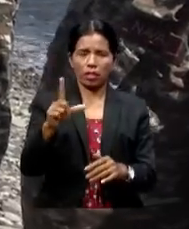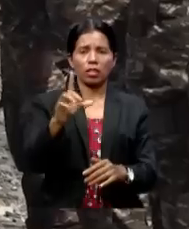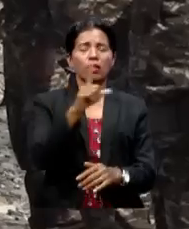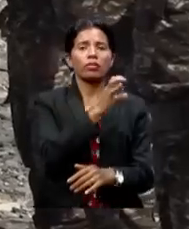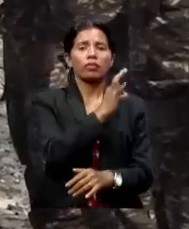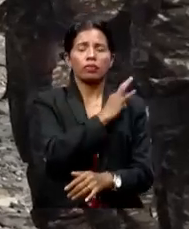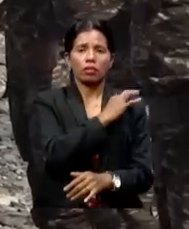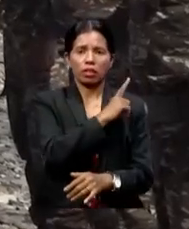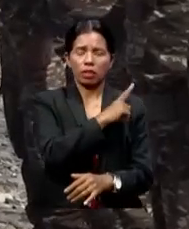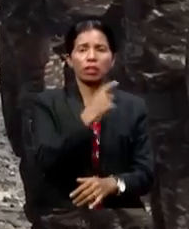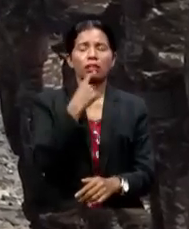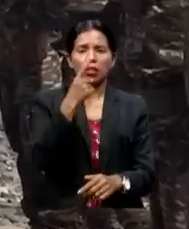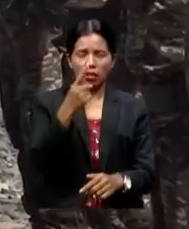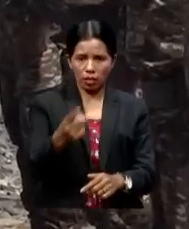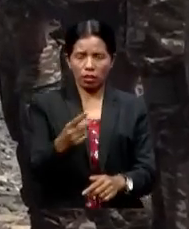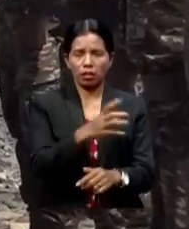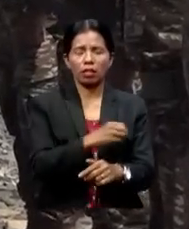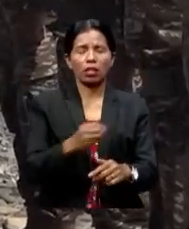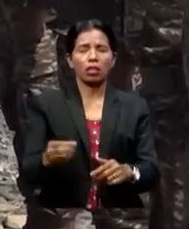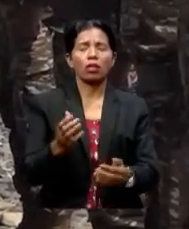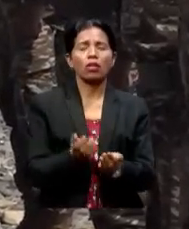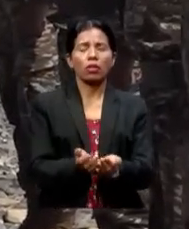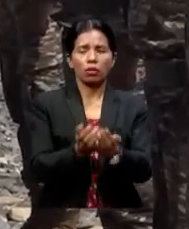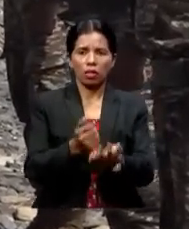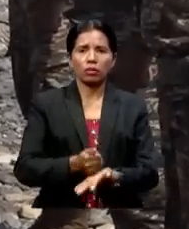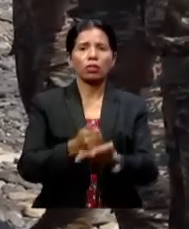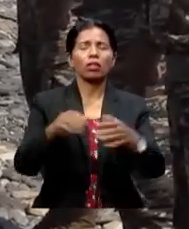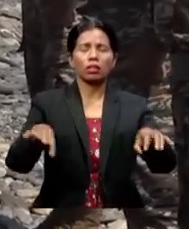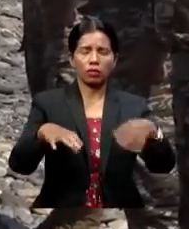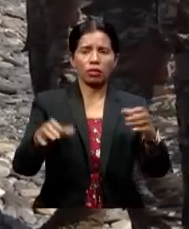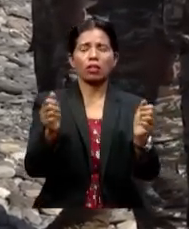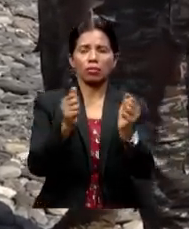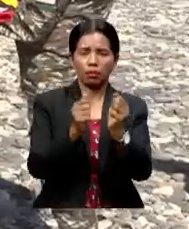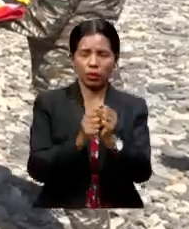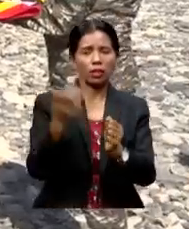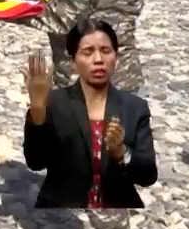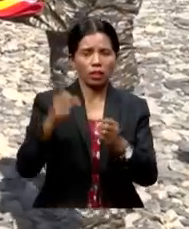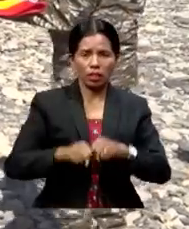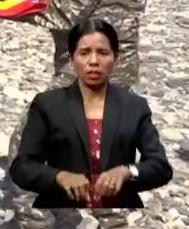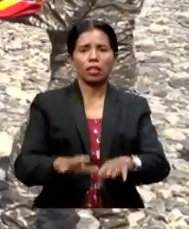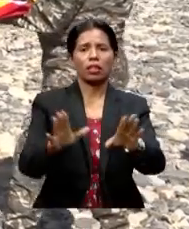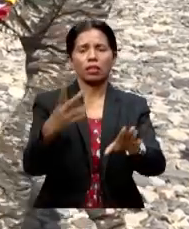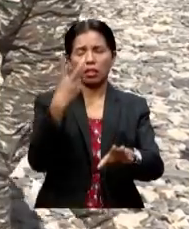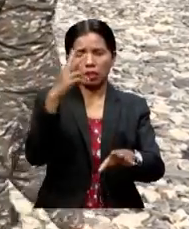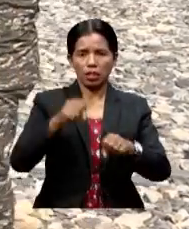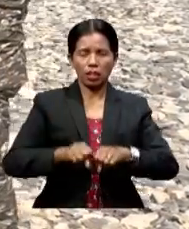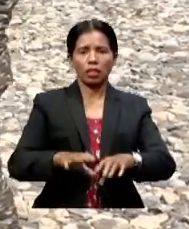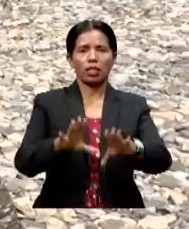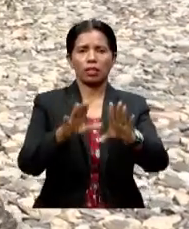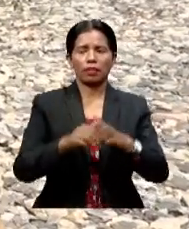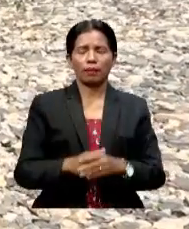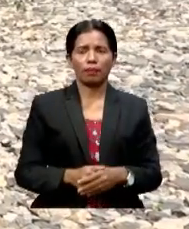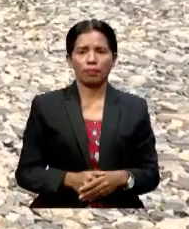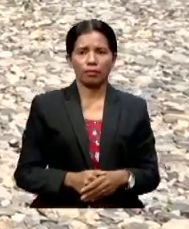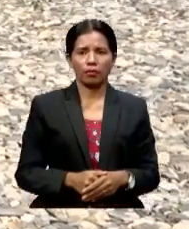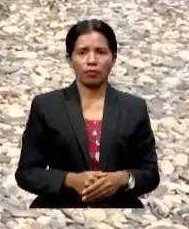Ratlai Kateten, durante ne Rokam NASA apoio na serviço componente naval, hori halo operação ni Hetasi Laran. NASA